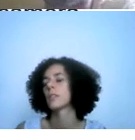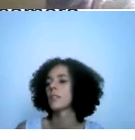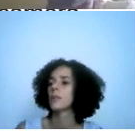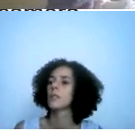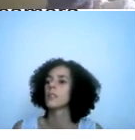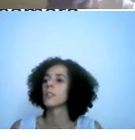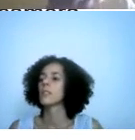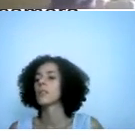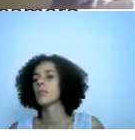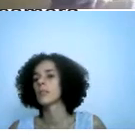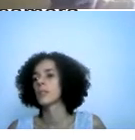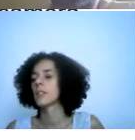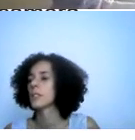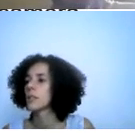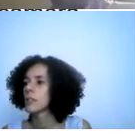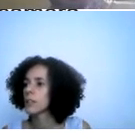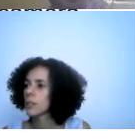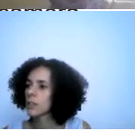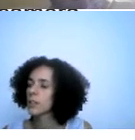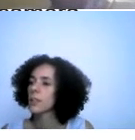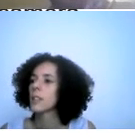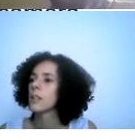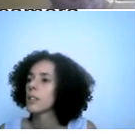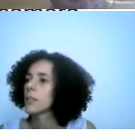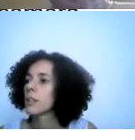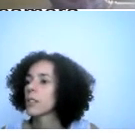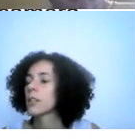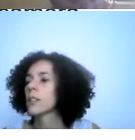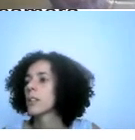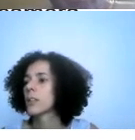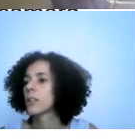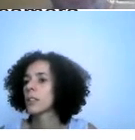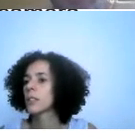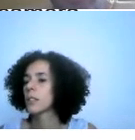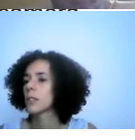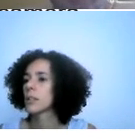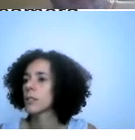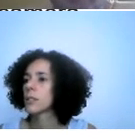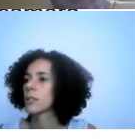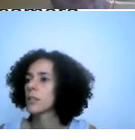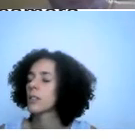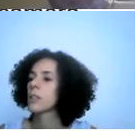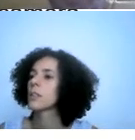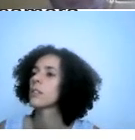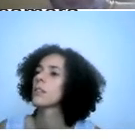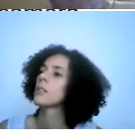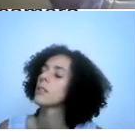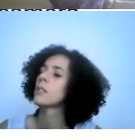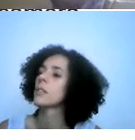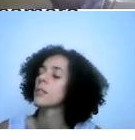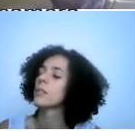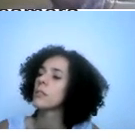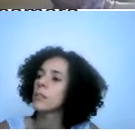com espécies exóticas invasoras sendo registradas, 402 registros de espécies exóticas invasoras e